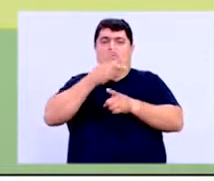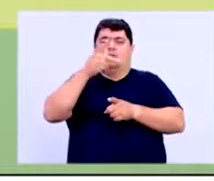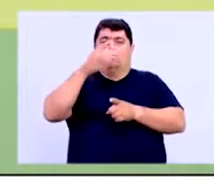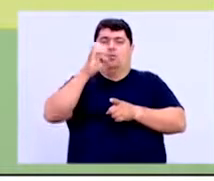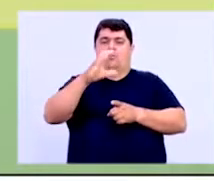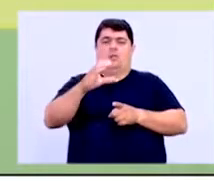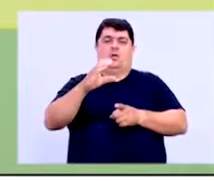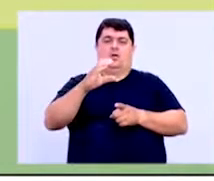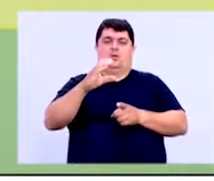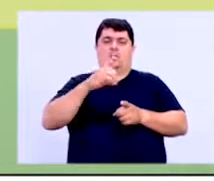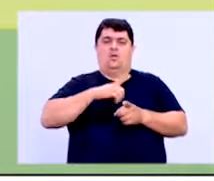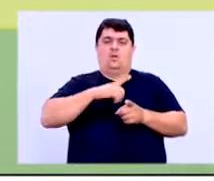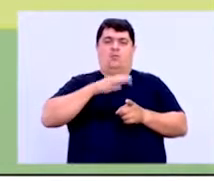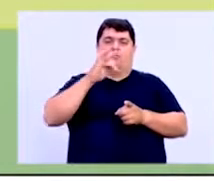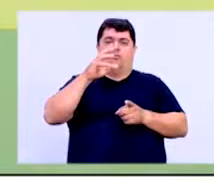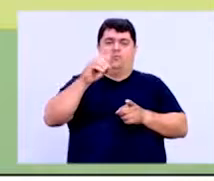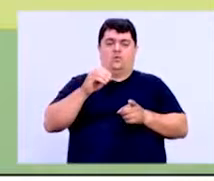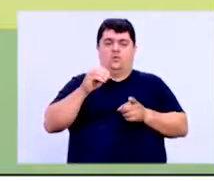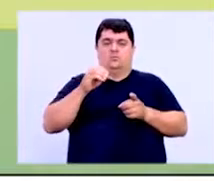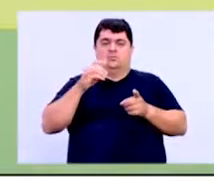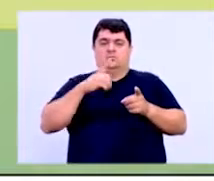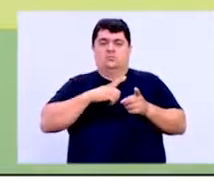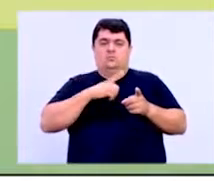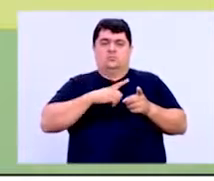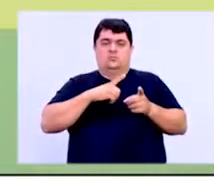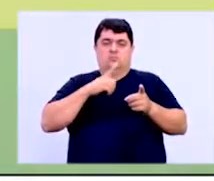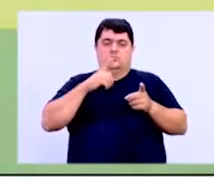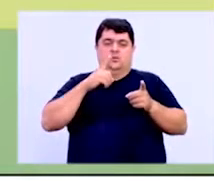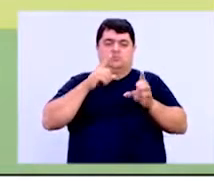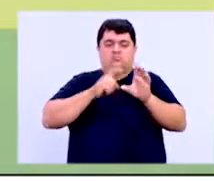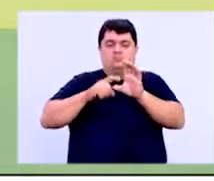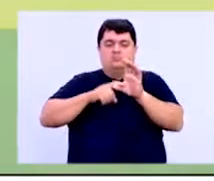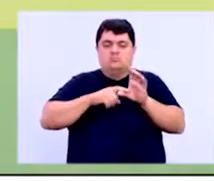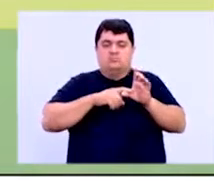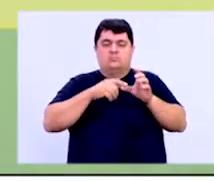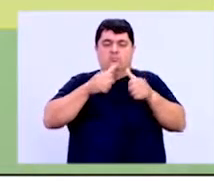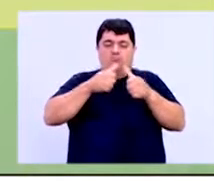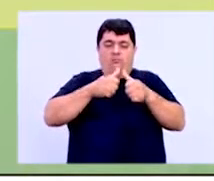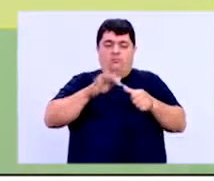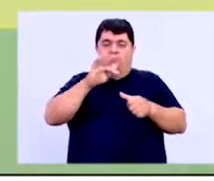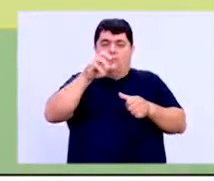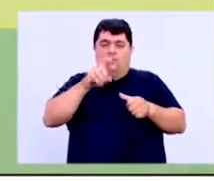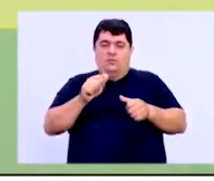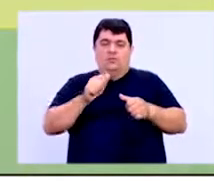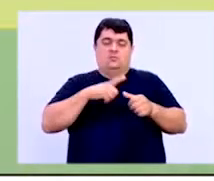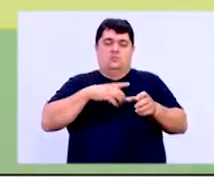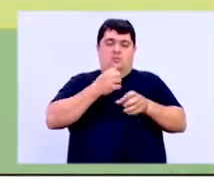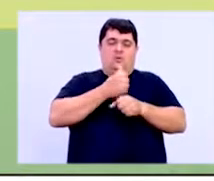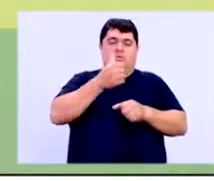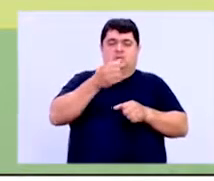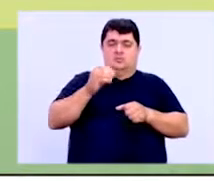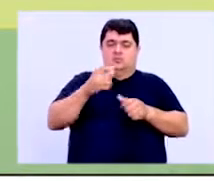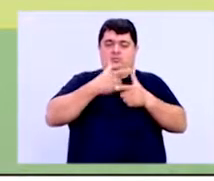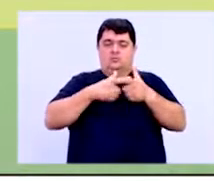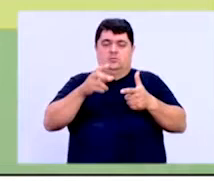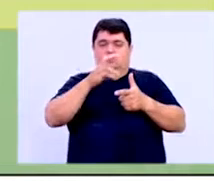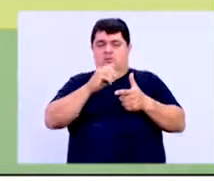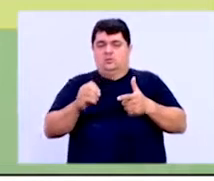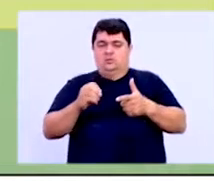fixas dividido pela margem de contribuição. Custo de despesa fixa, 180 mais 60, dividido por